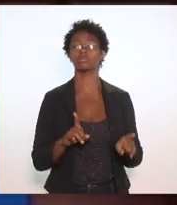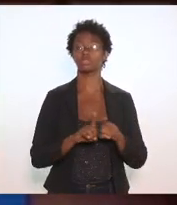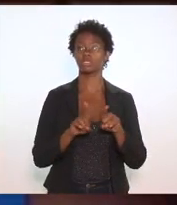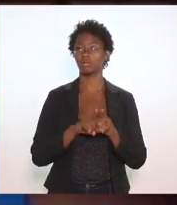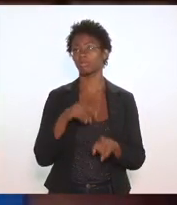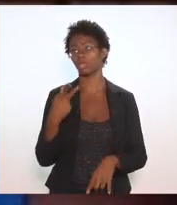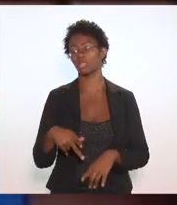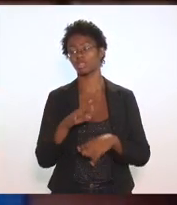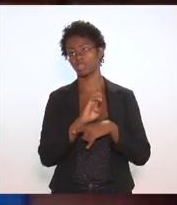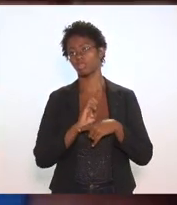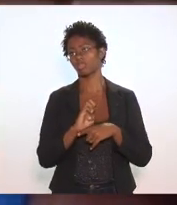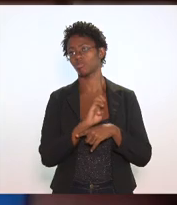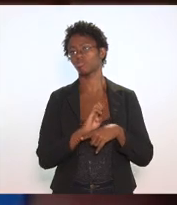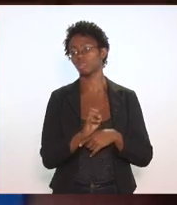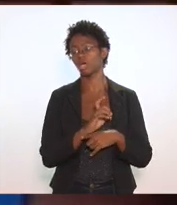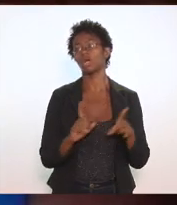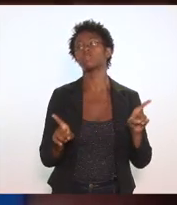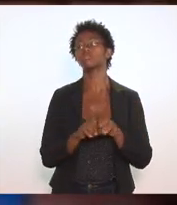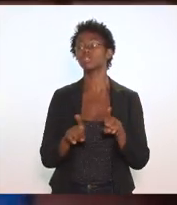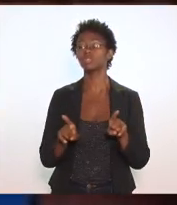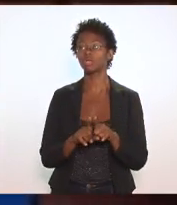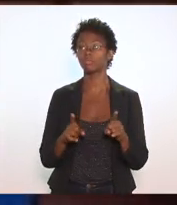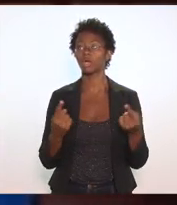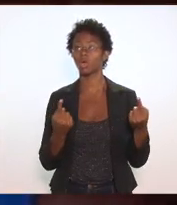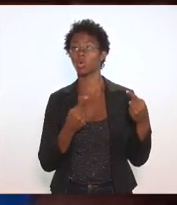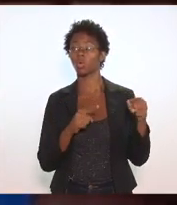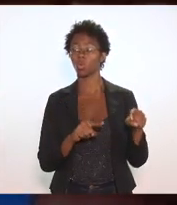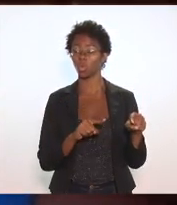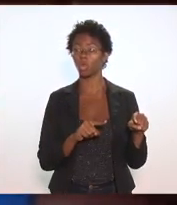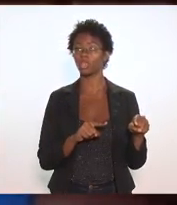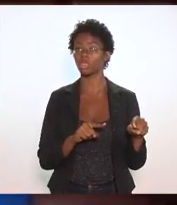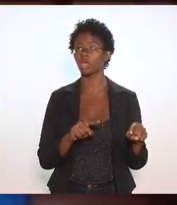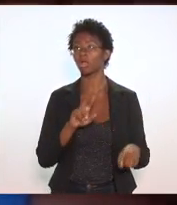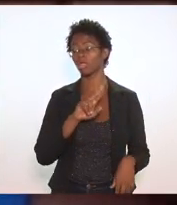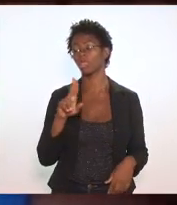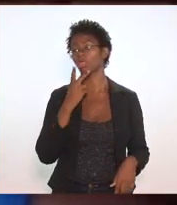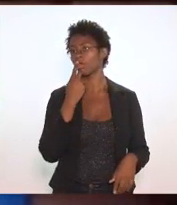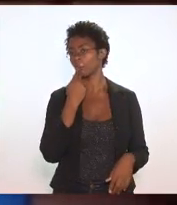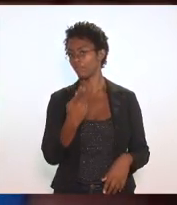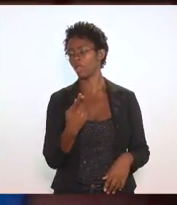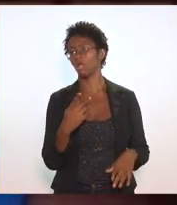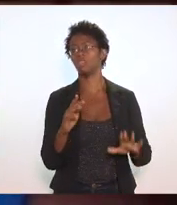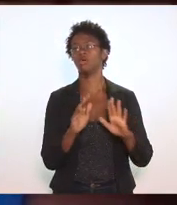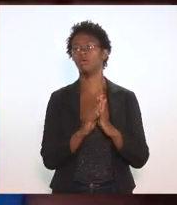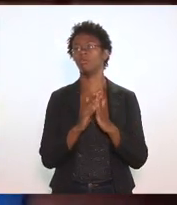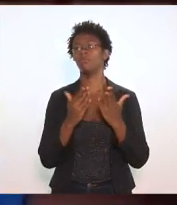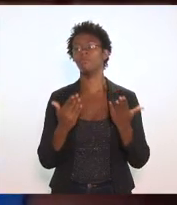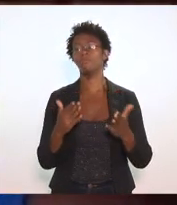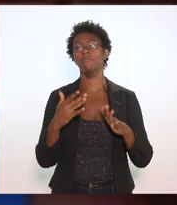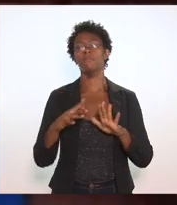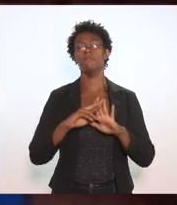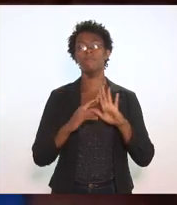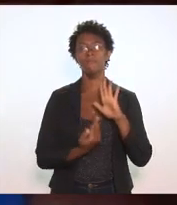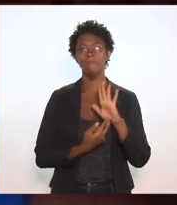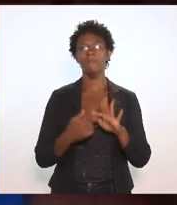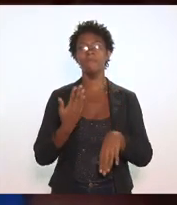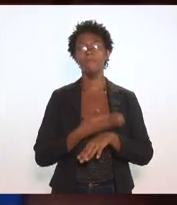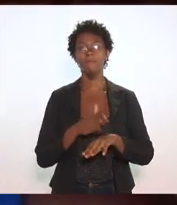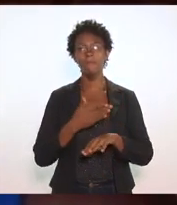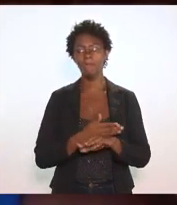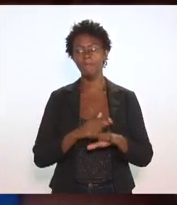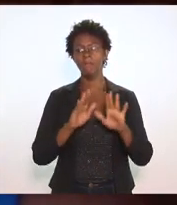nosso Estado e contra o que a gente chama do nosso livro de regra e prática, que é a